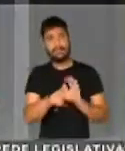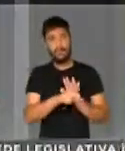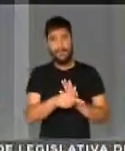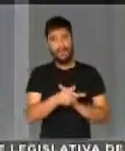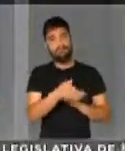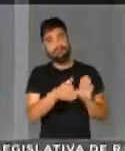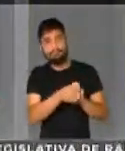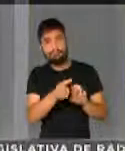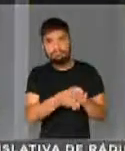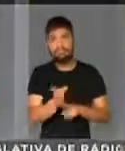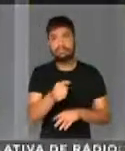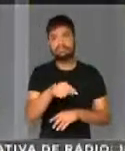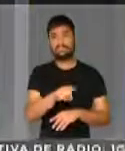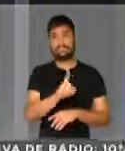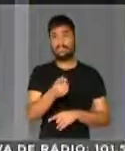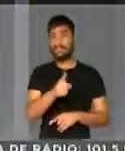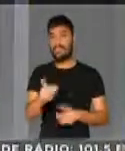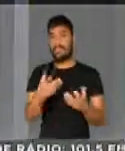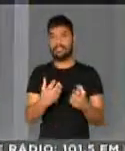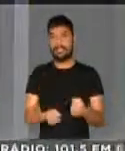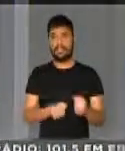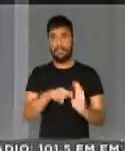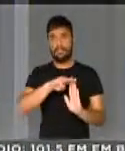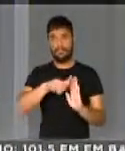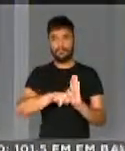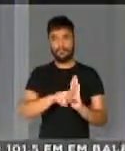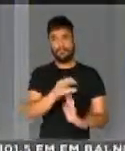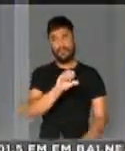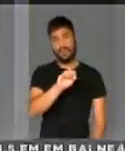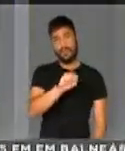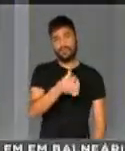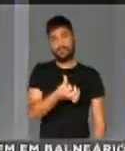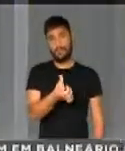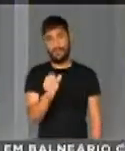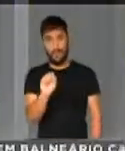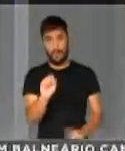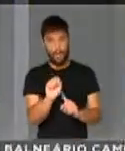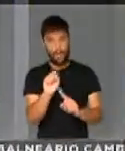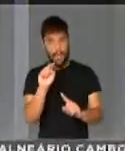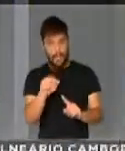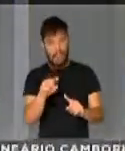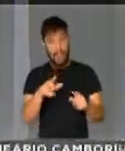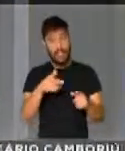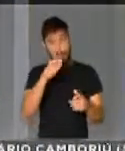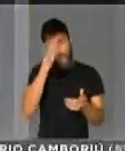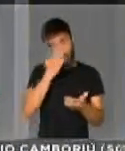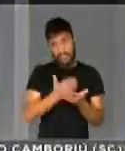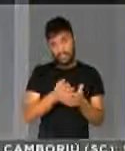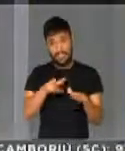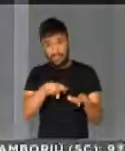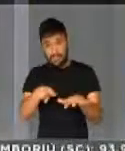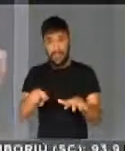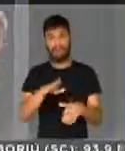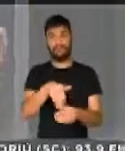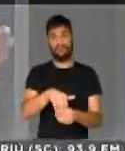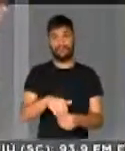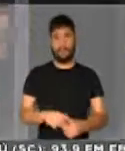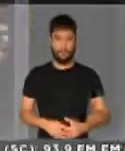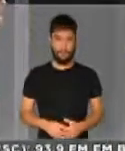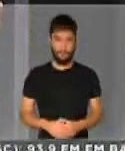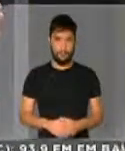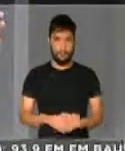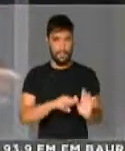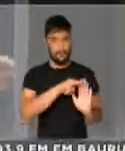parlamentares, para que nós devemos rejeitar essa emenda que provavelmente será votada essa semana. Repito,